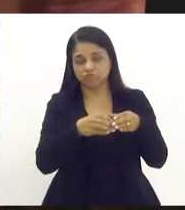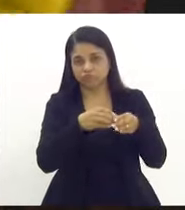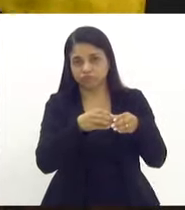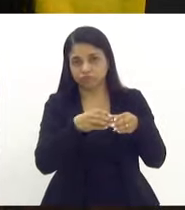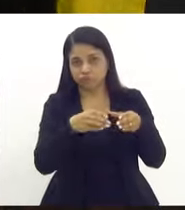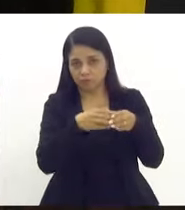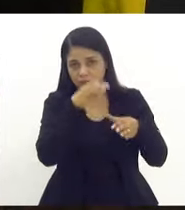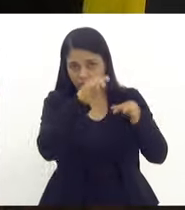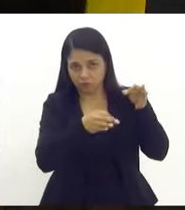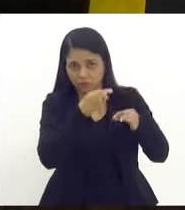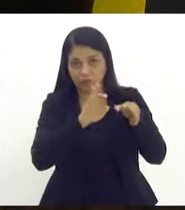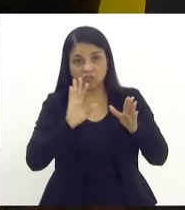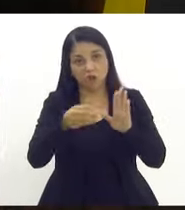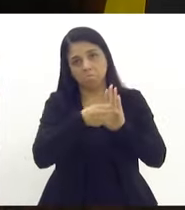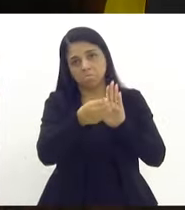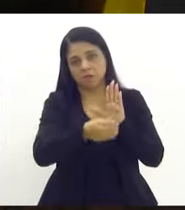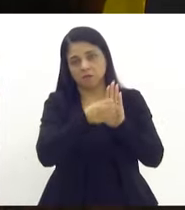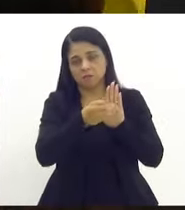segundo ele já foi dado o parecer.